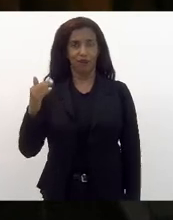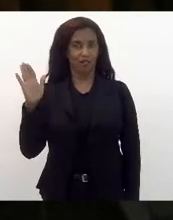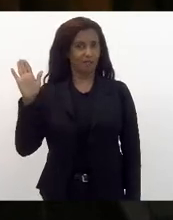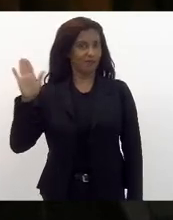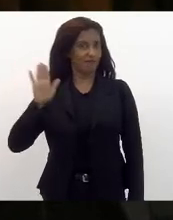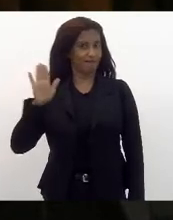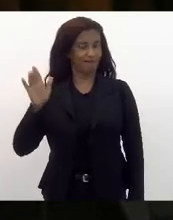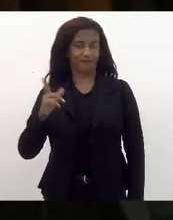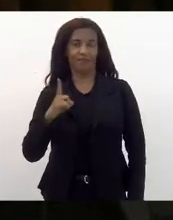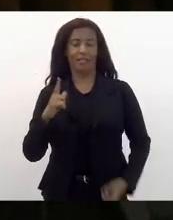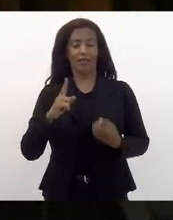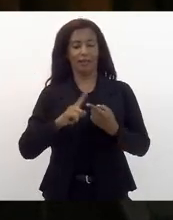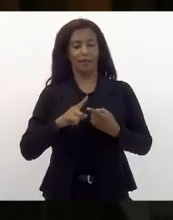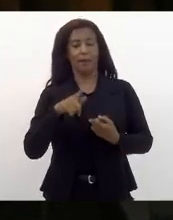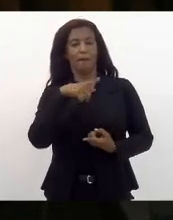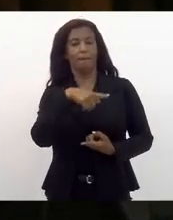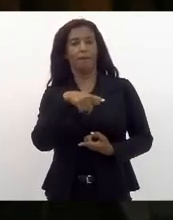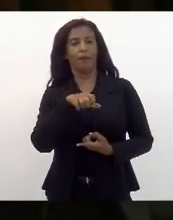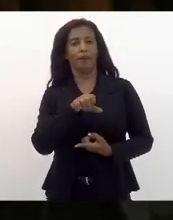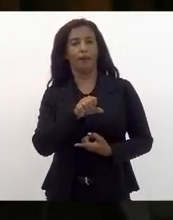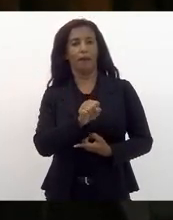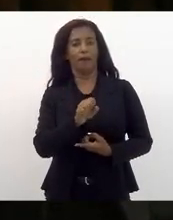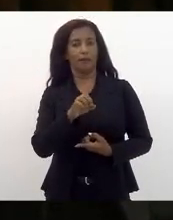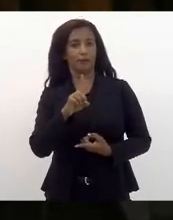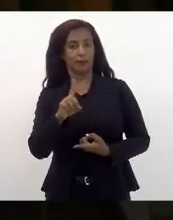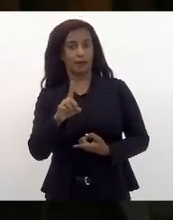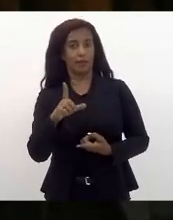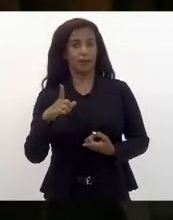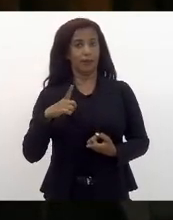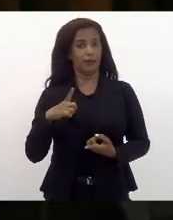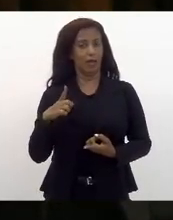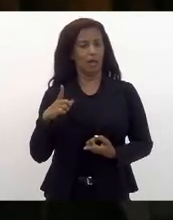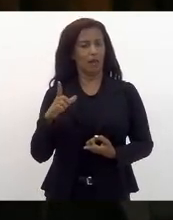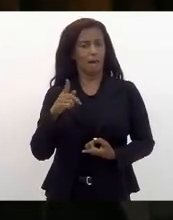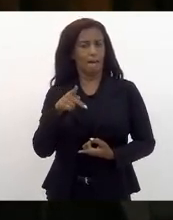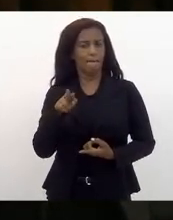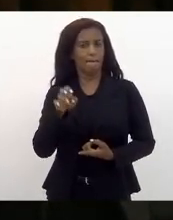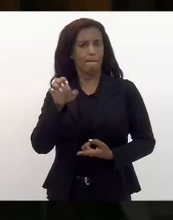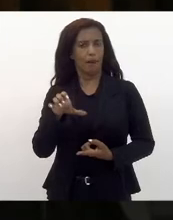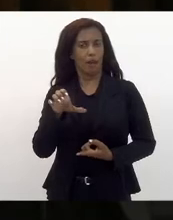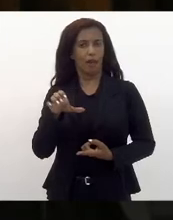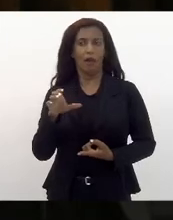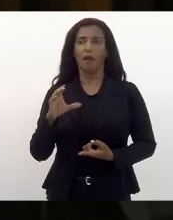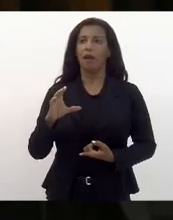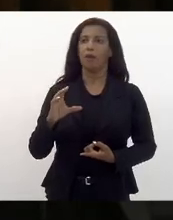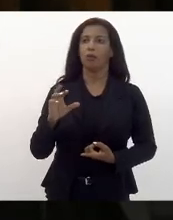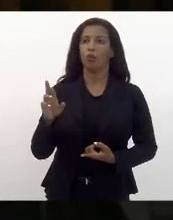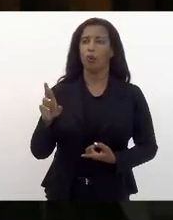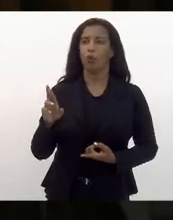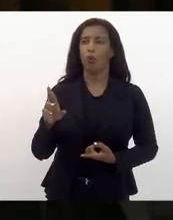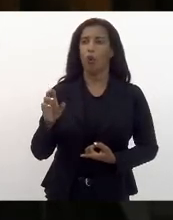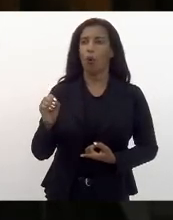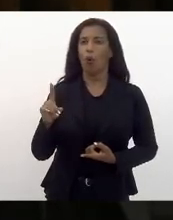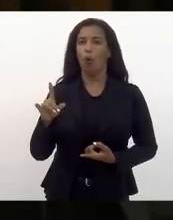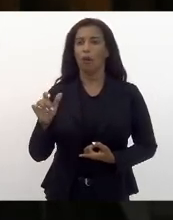temos no PSD uma pré-candidatura do Rodrigo Pacheco agora o